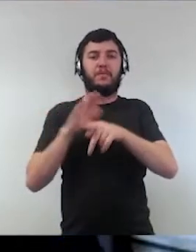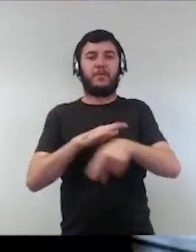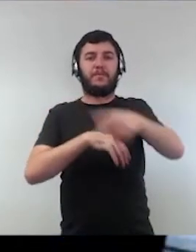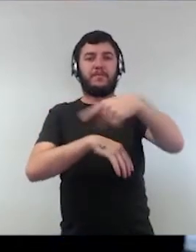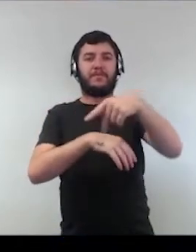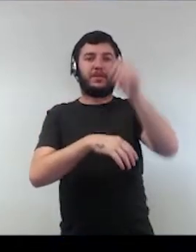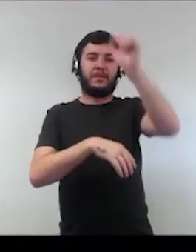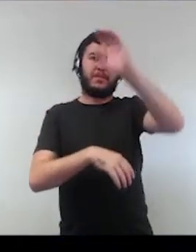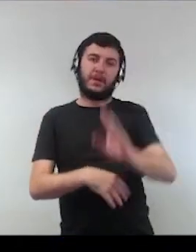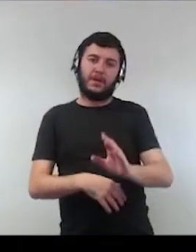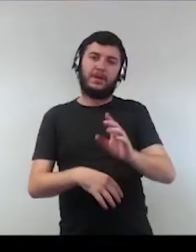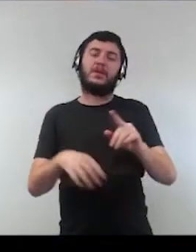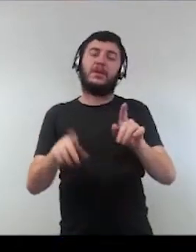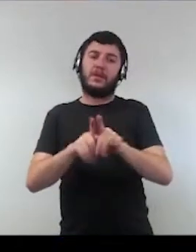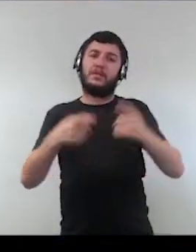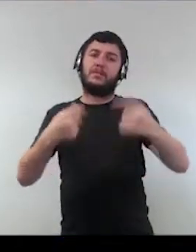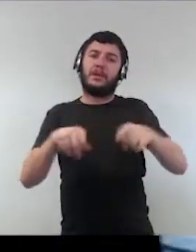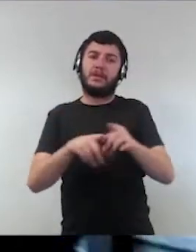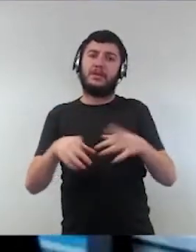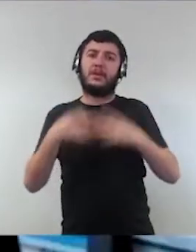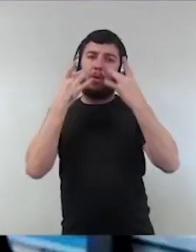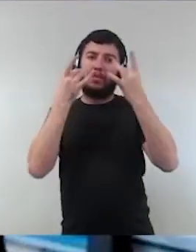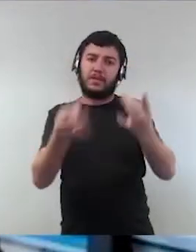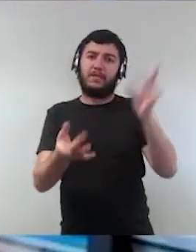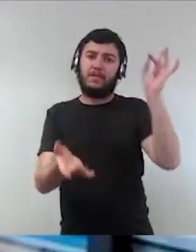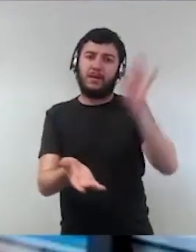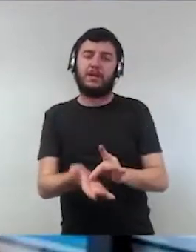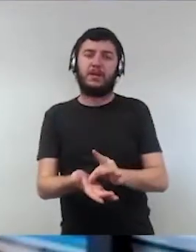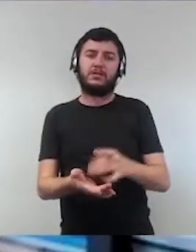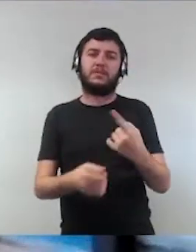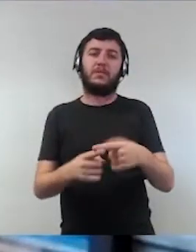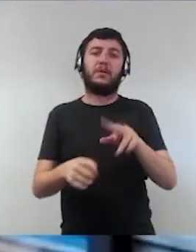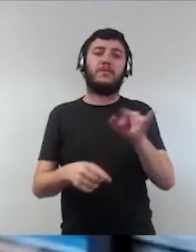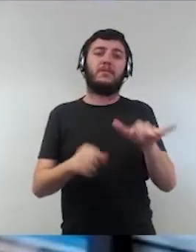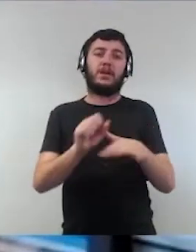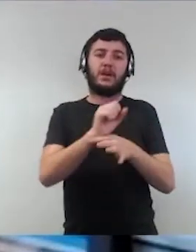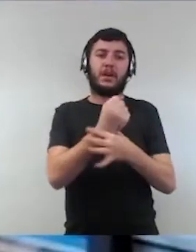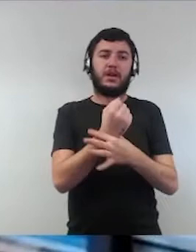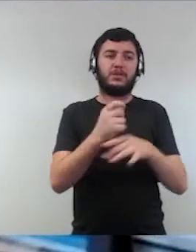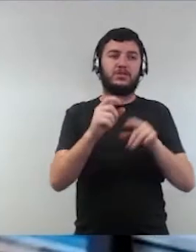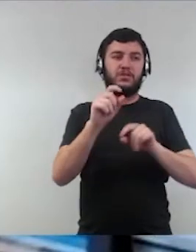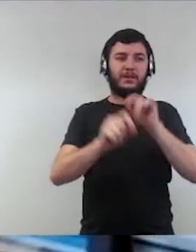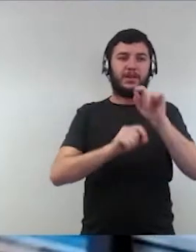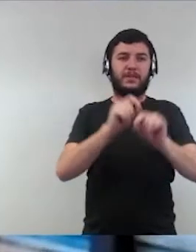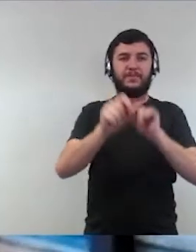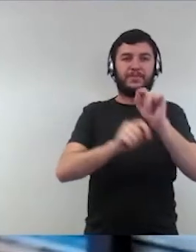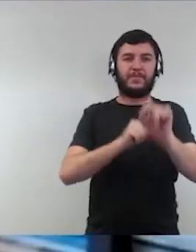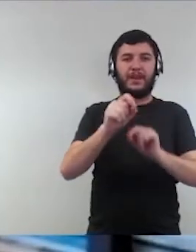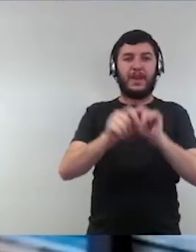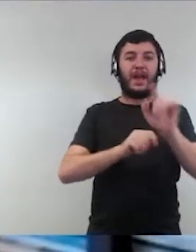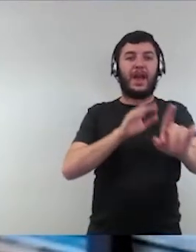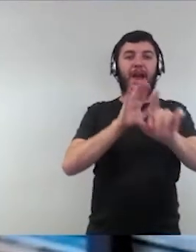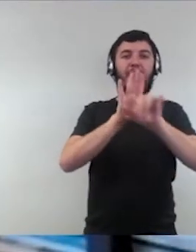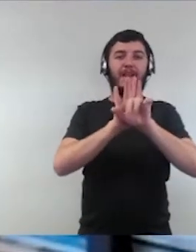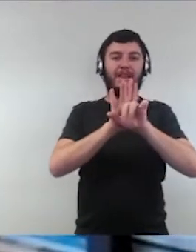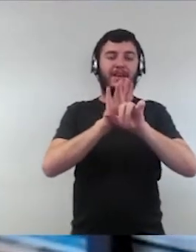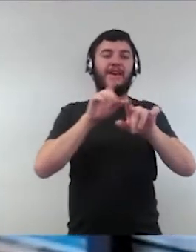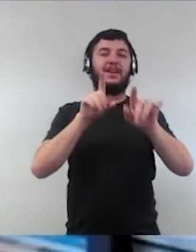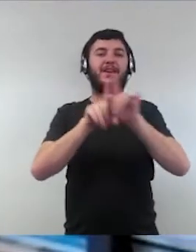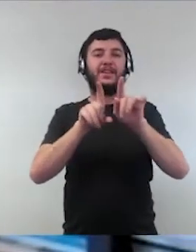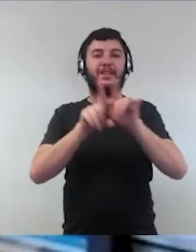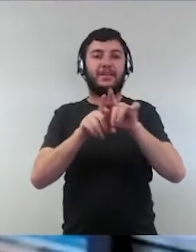ela deve ser observado, porque é isso que garantirá o cumprimento adequado da lei e a